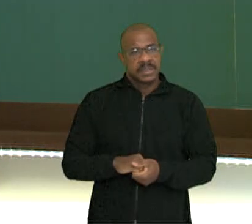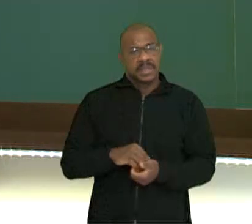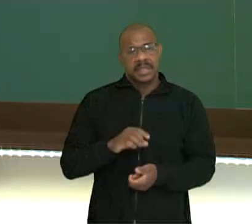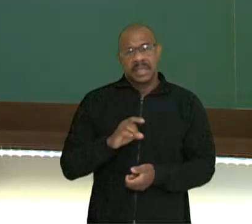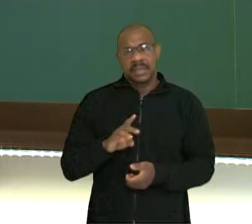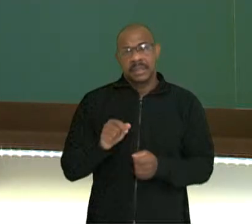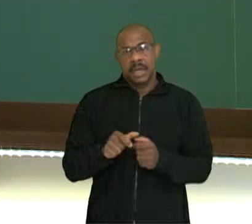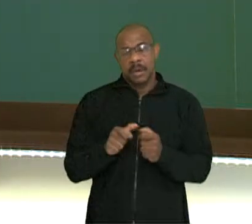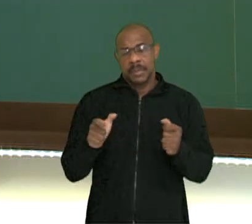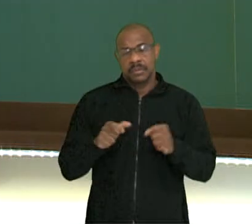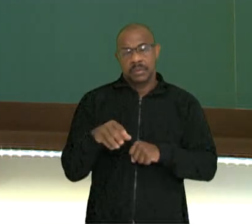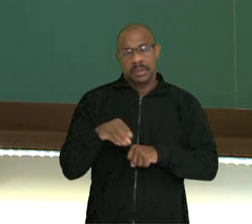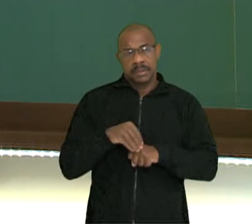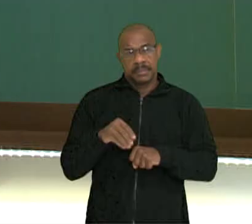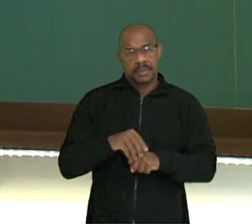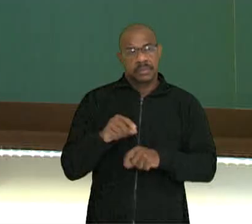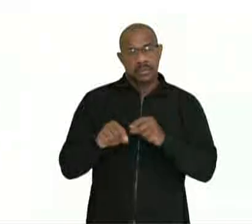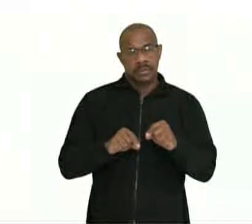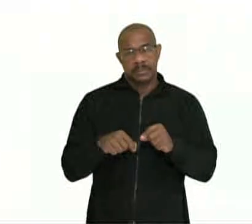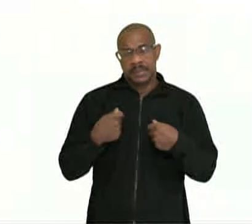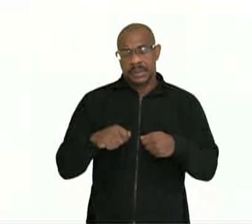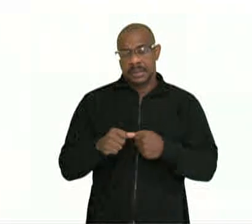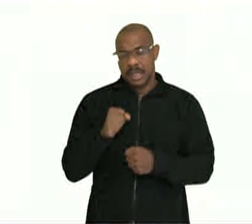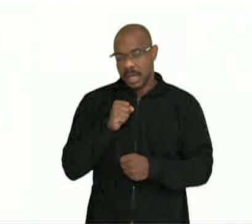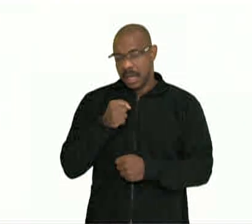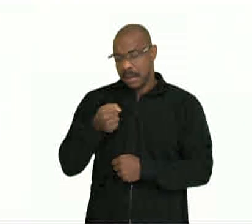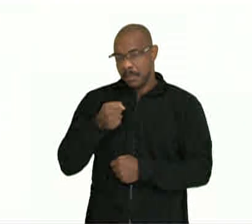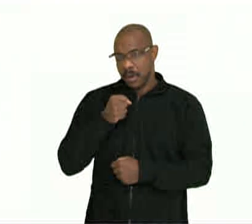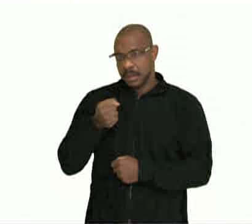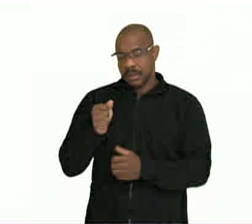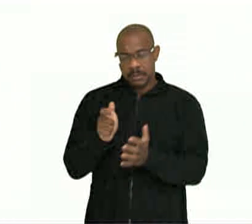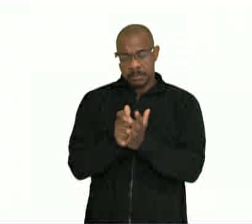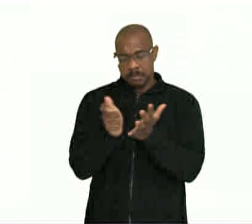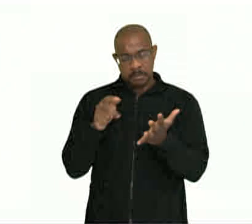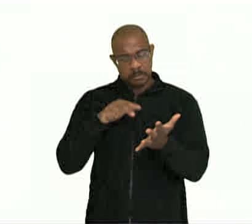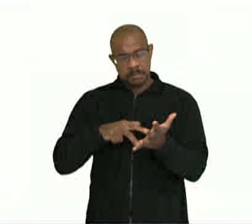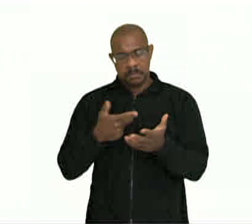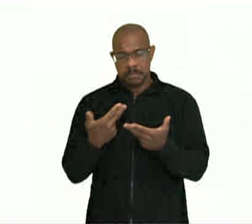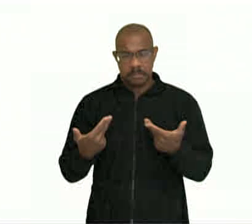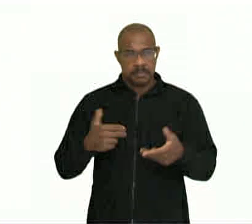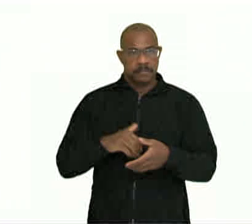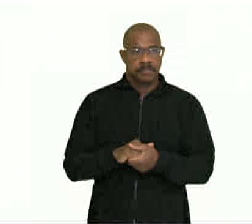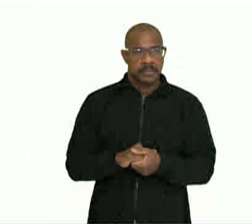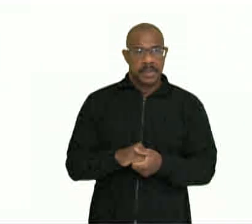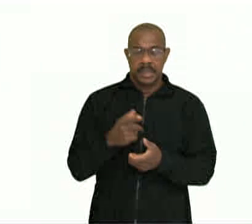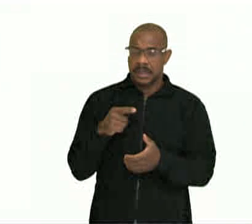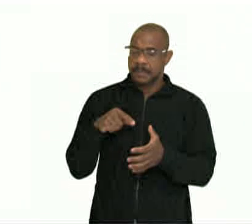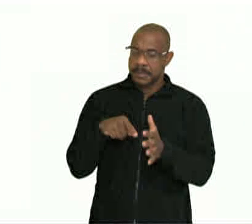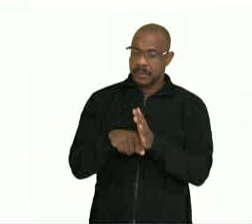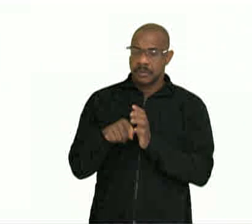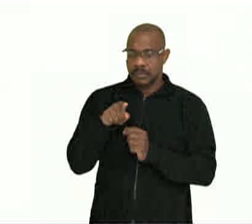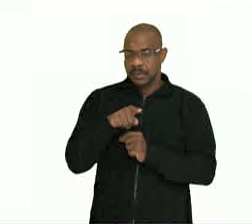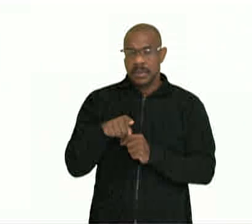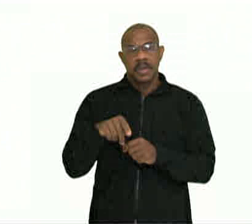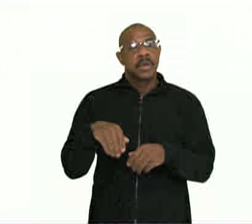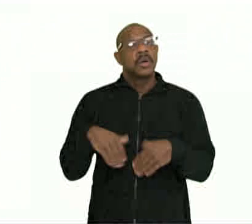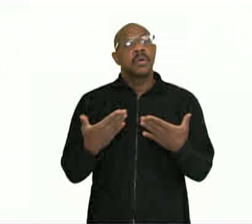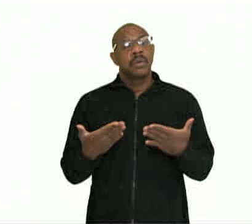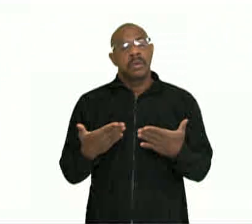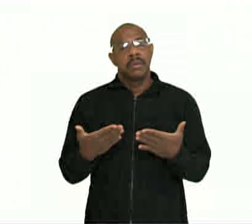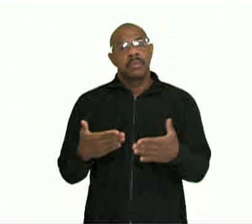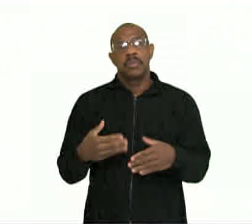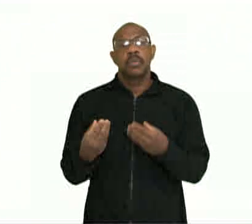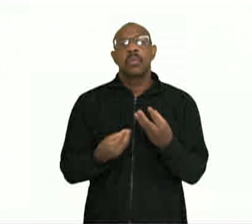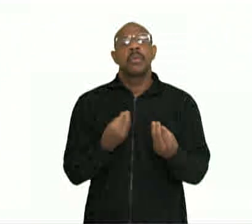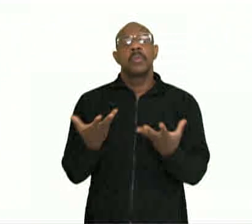conhecimento dos fatos com base em reportagens. Então, eu questionei a você qual seria o perfil dos